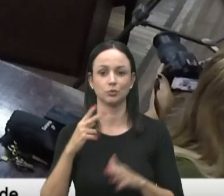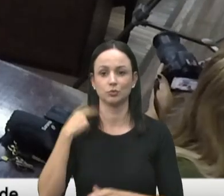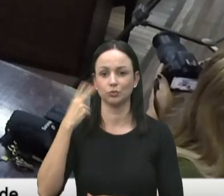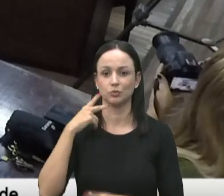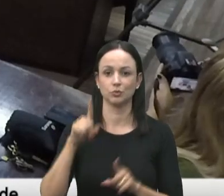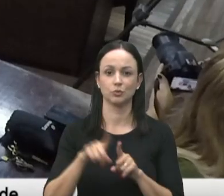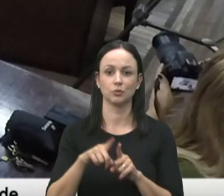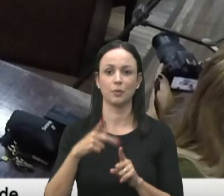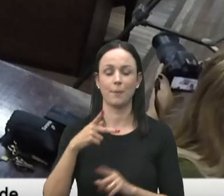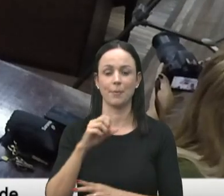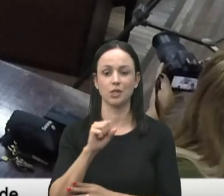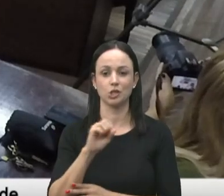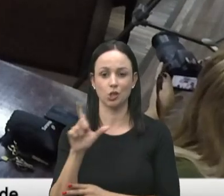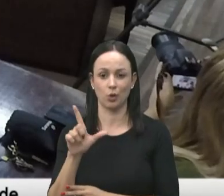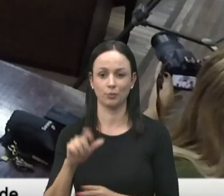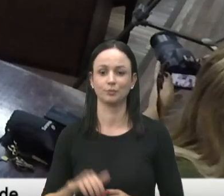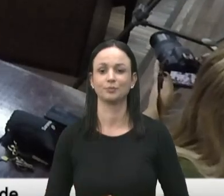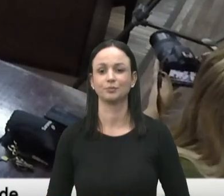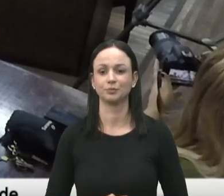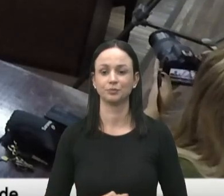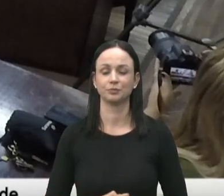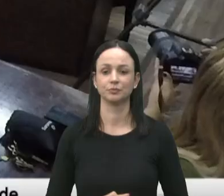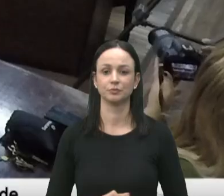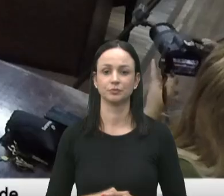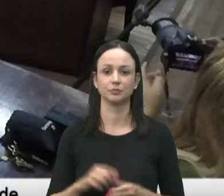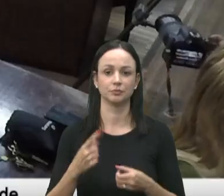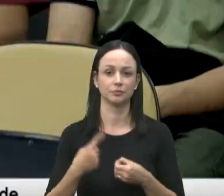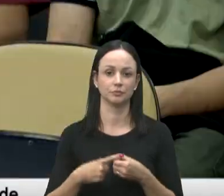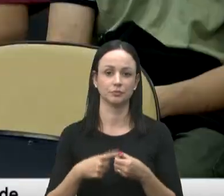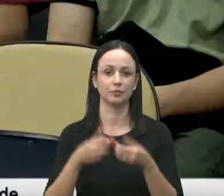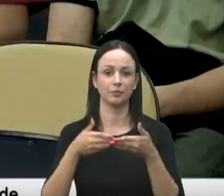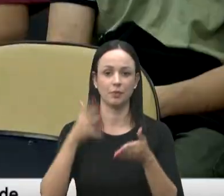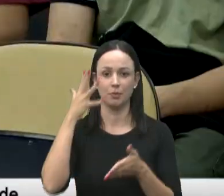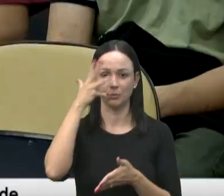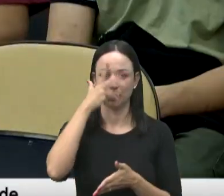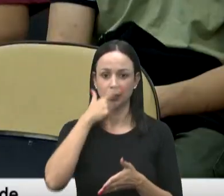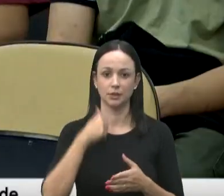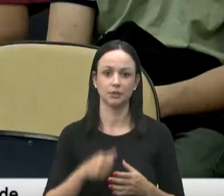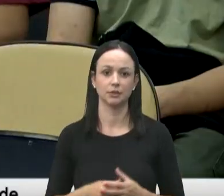pelo PSOL. Uma cidade, Barra Bonita,